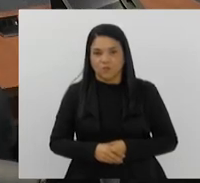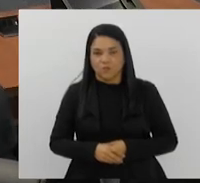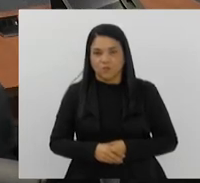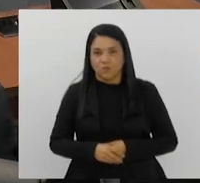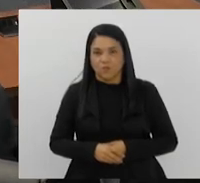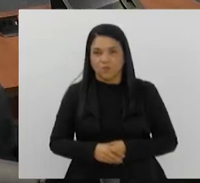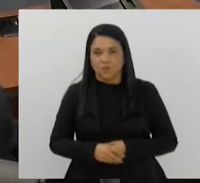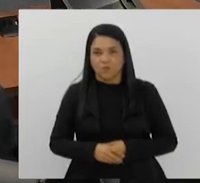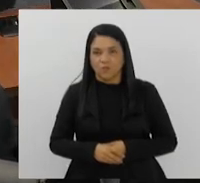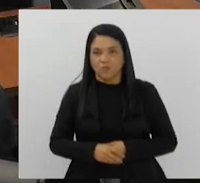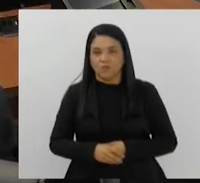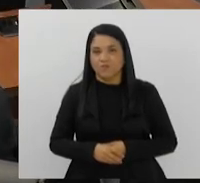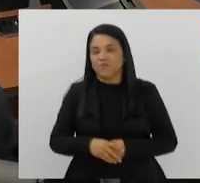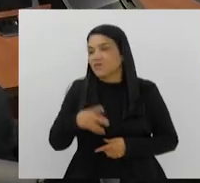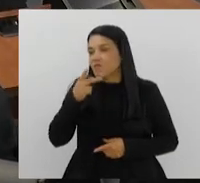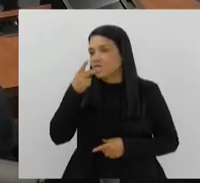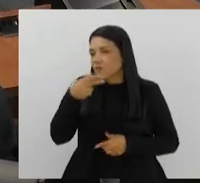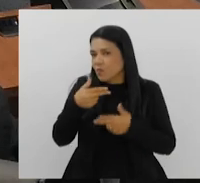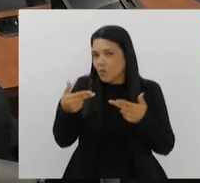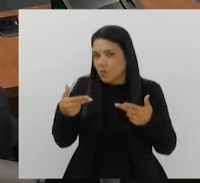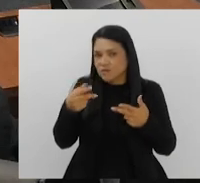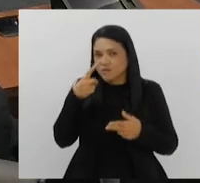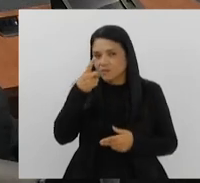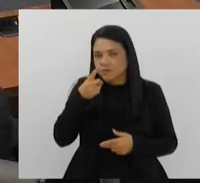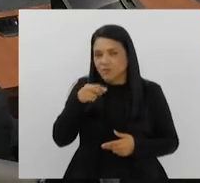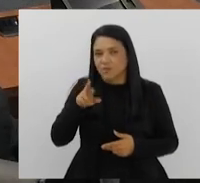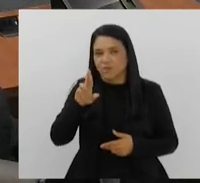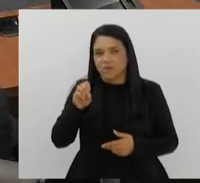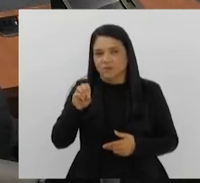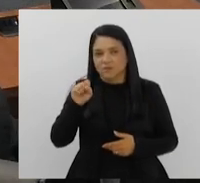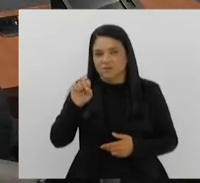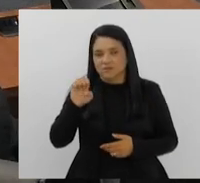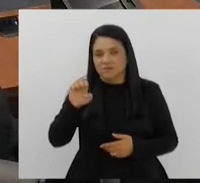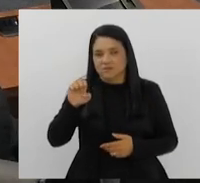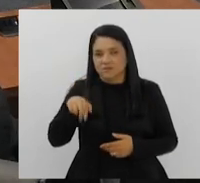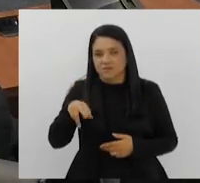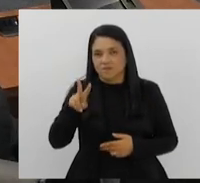Falar alguma coisa, nosso nobre deputado Rosenberg?